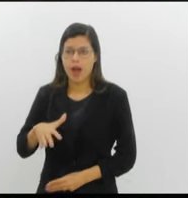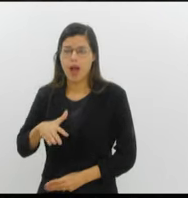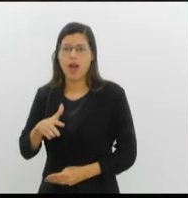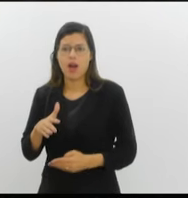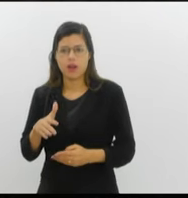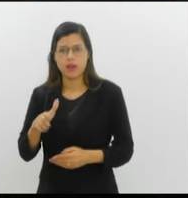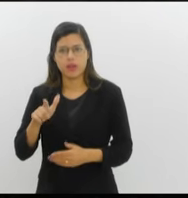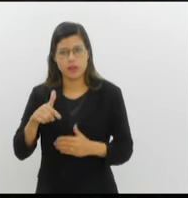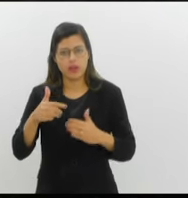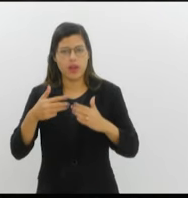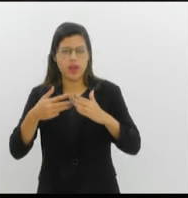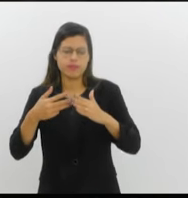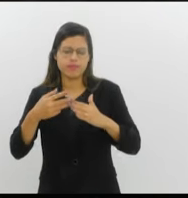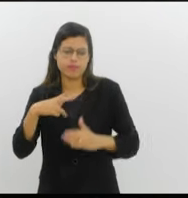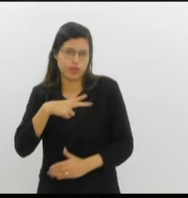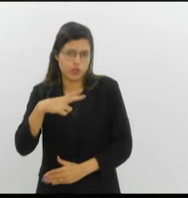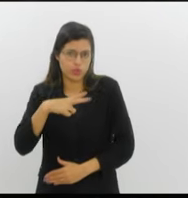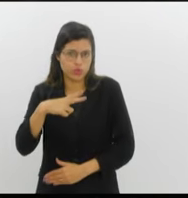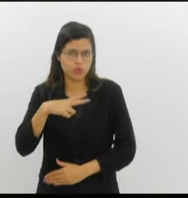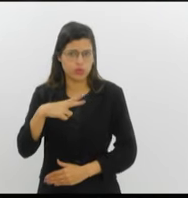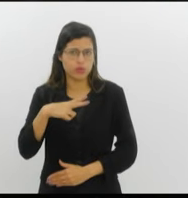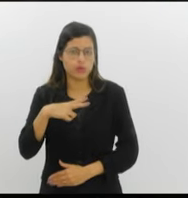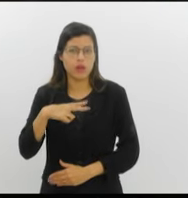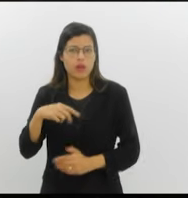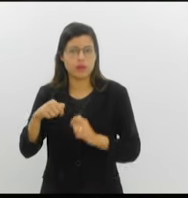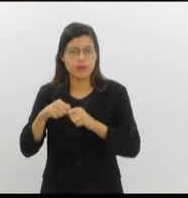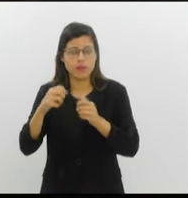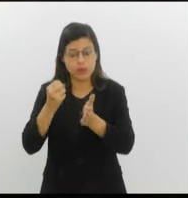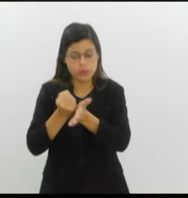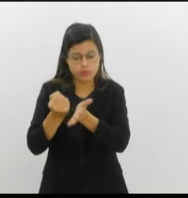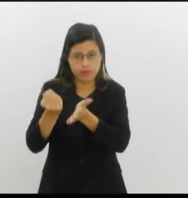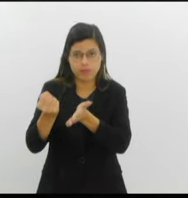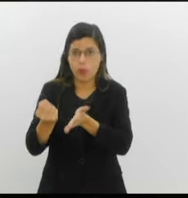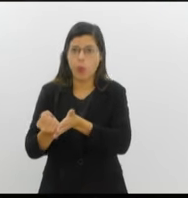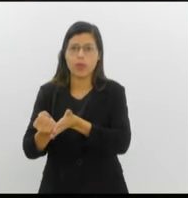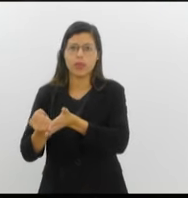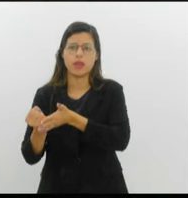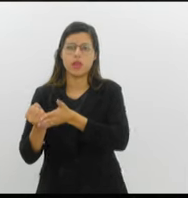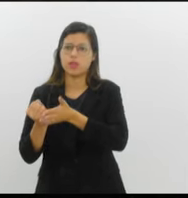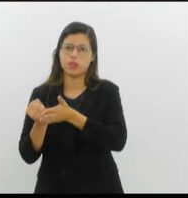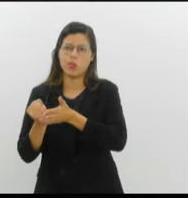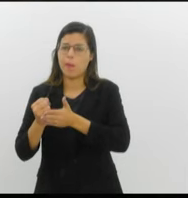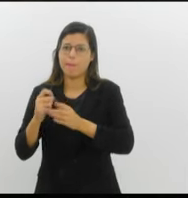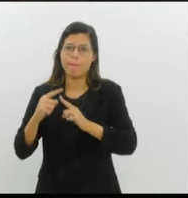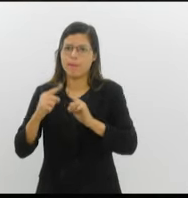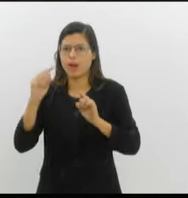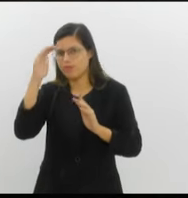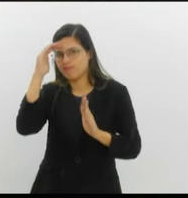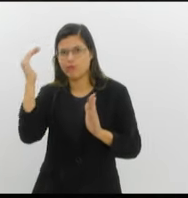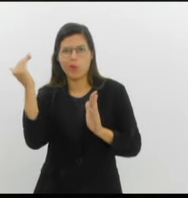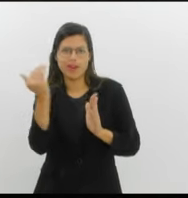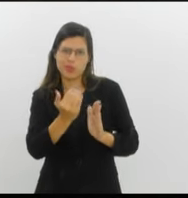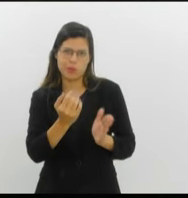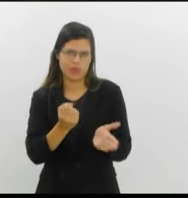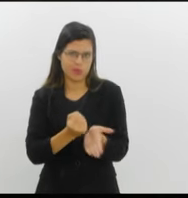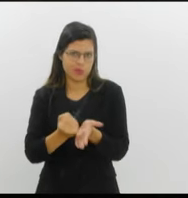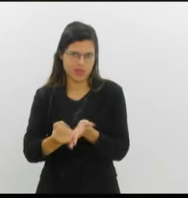privatizada que fez um contrato e não honra o contrato feito.